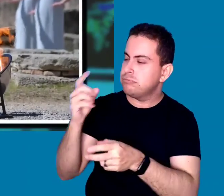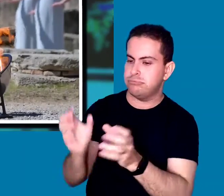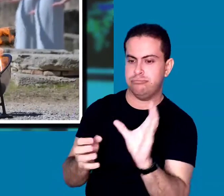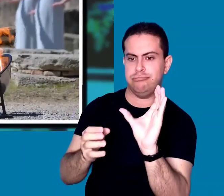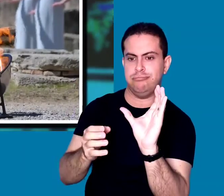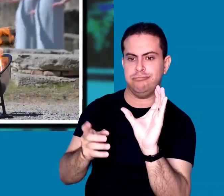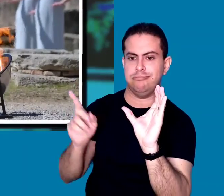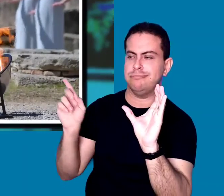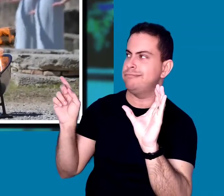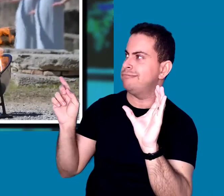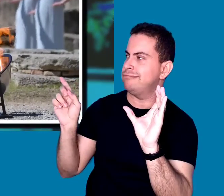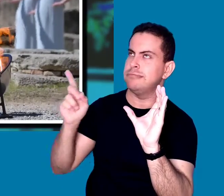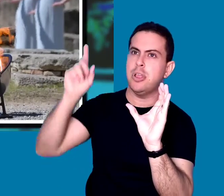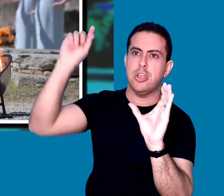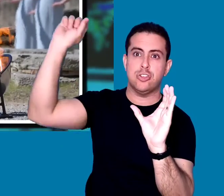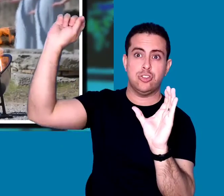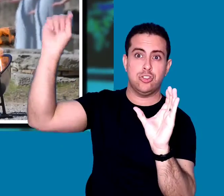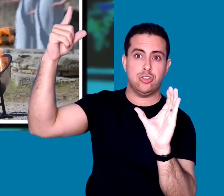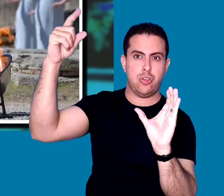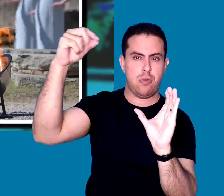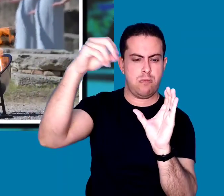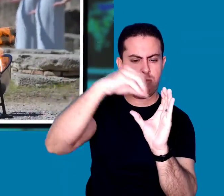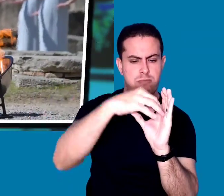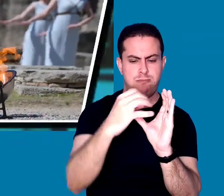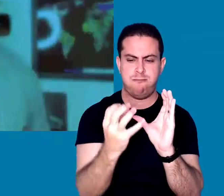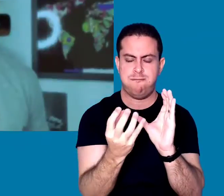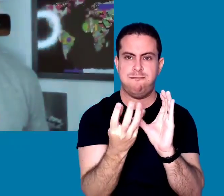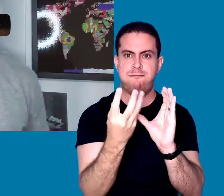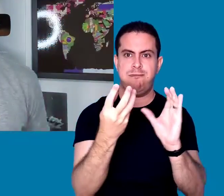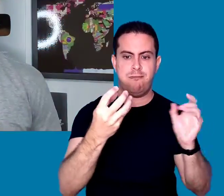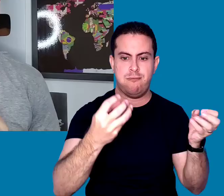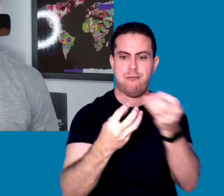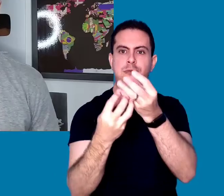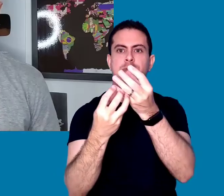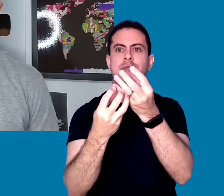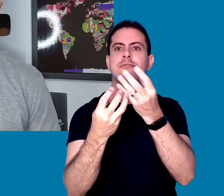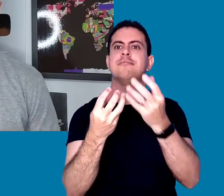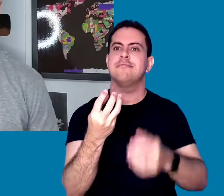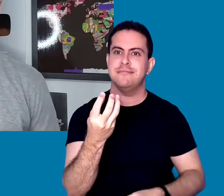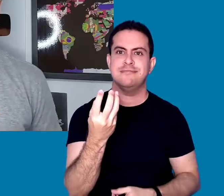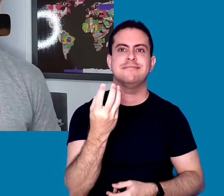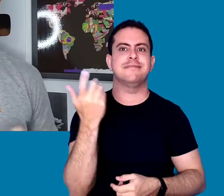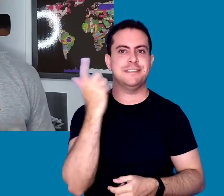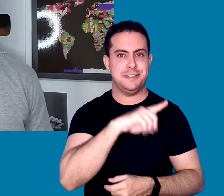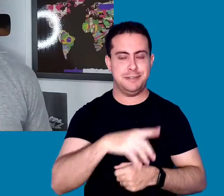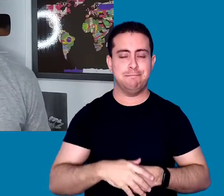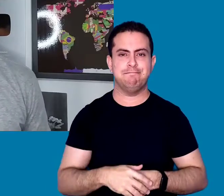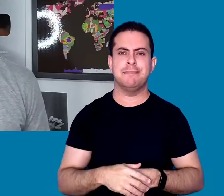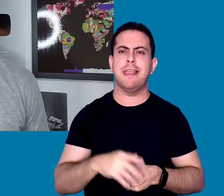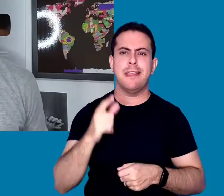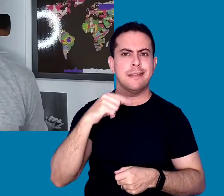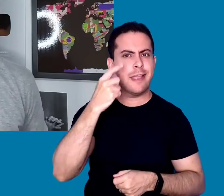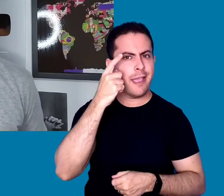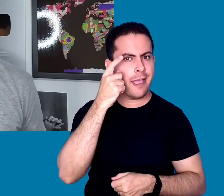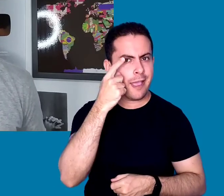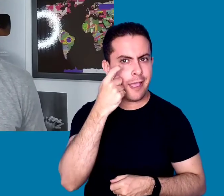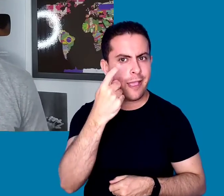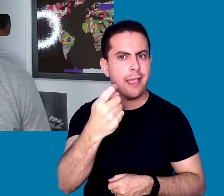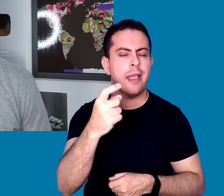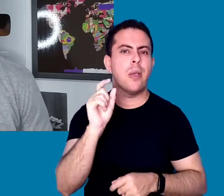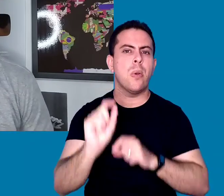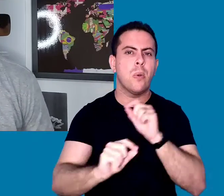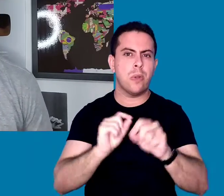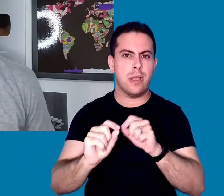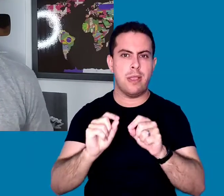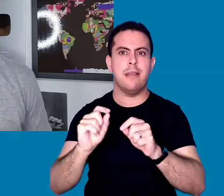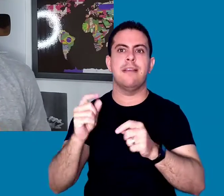concentrando os raios solares em uma tocha, fazendo surgir assim a chama. E um fato interessante é que antes de ir para o país que